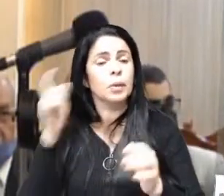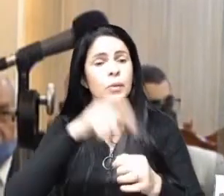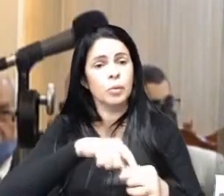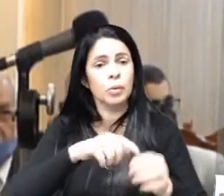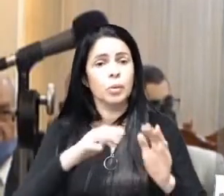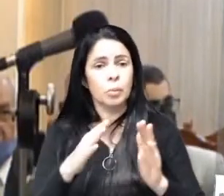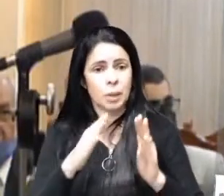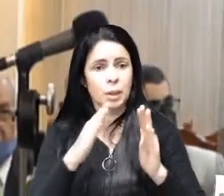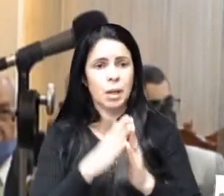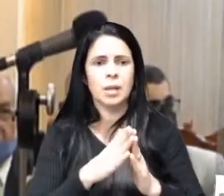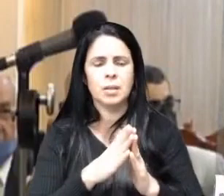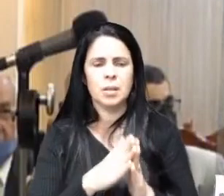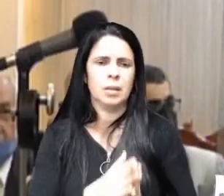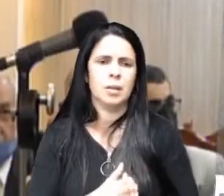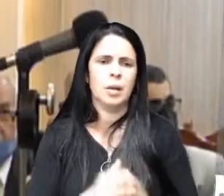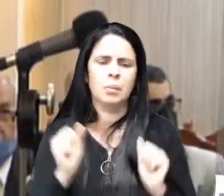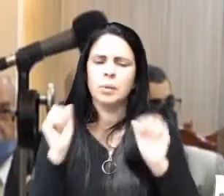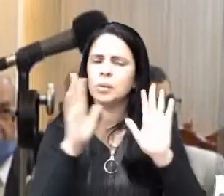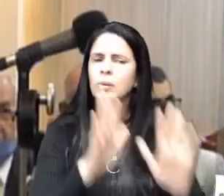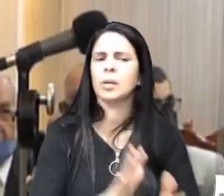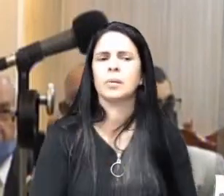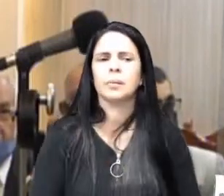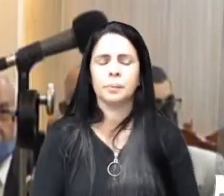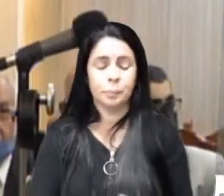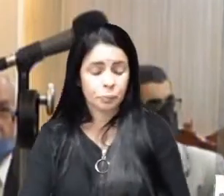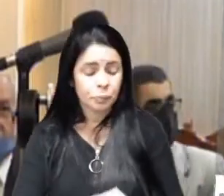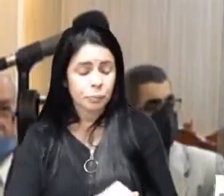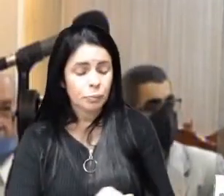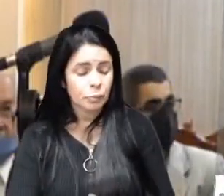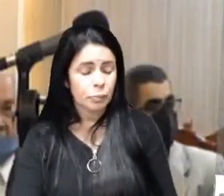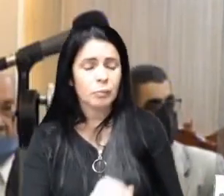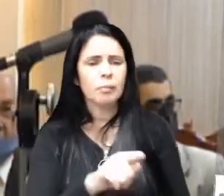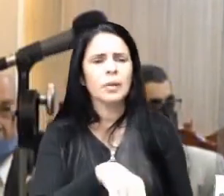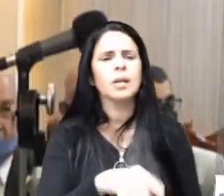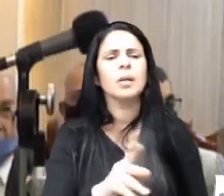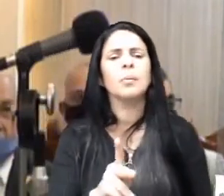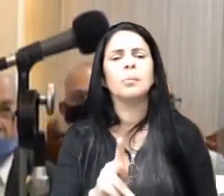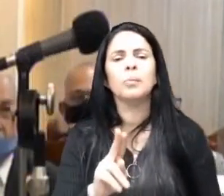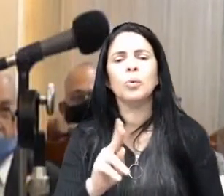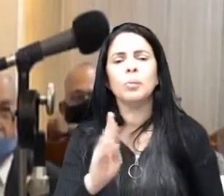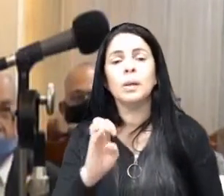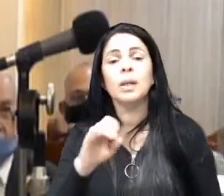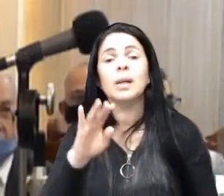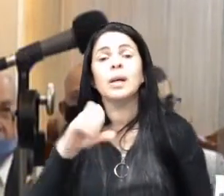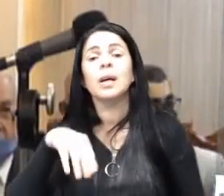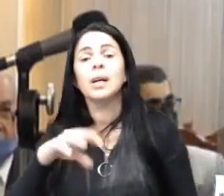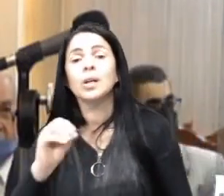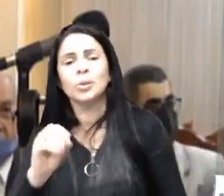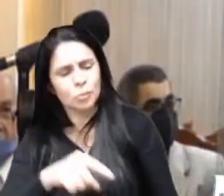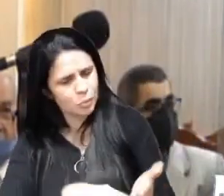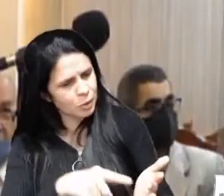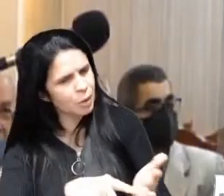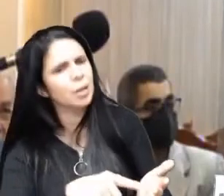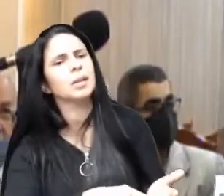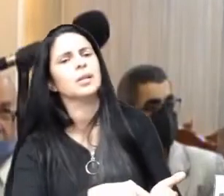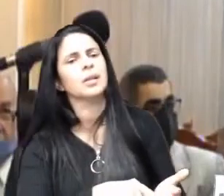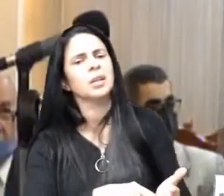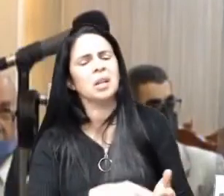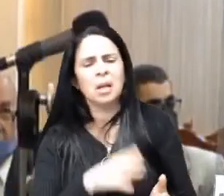Digo-vos que este quem? Publicano. Esse que estava lá, que nem levantava os olhos,